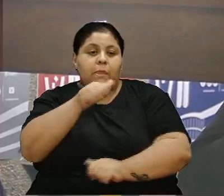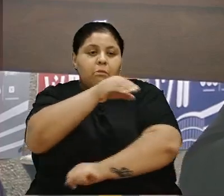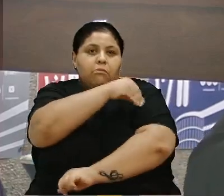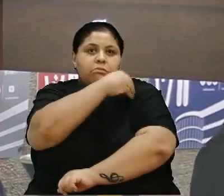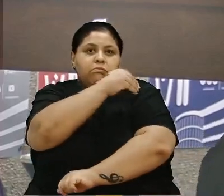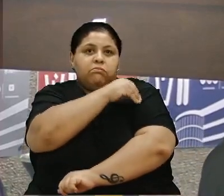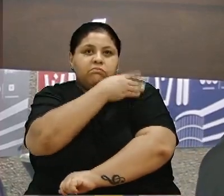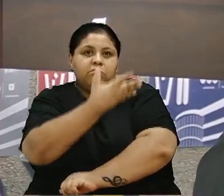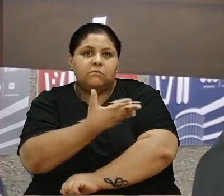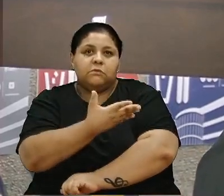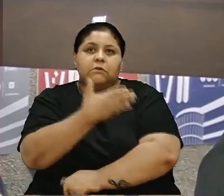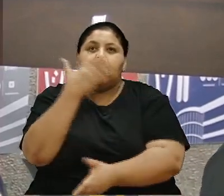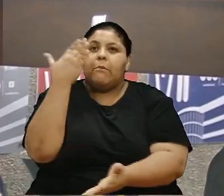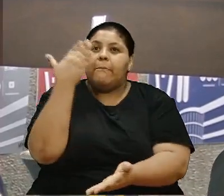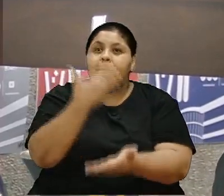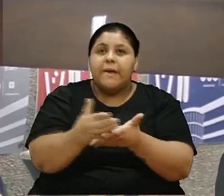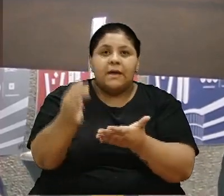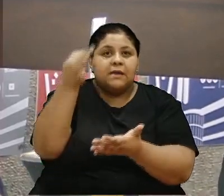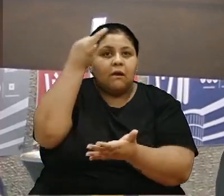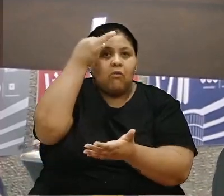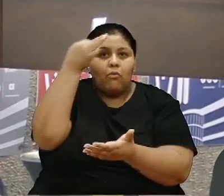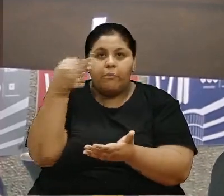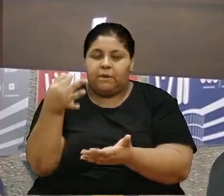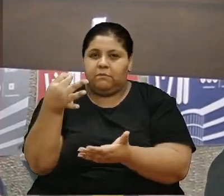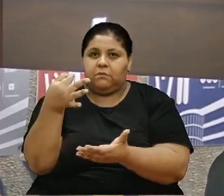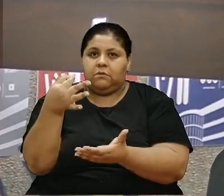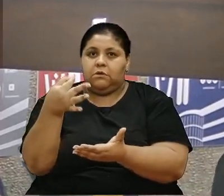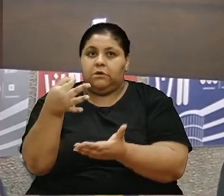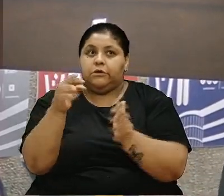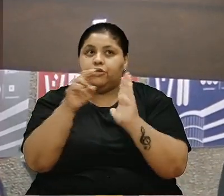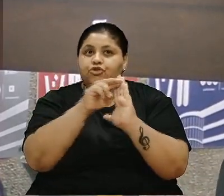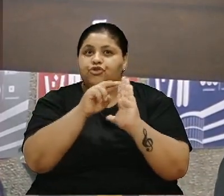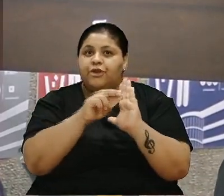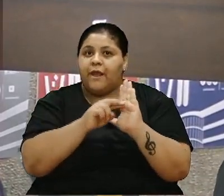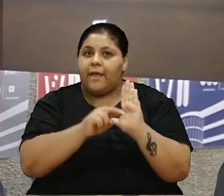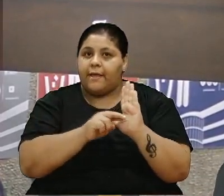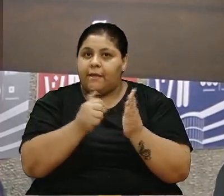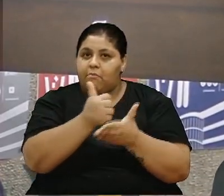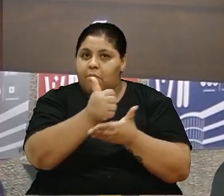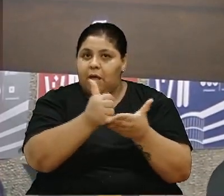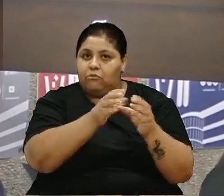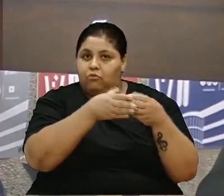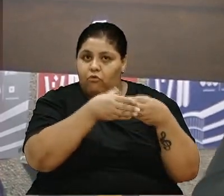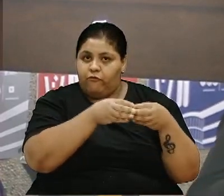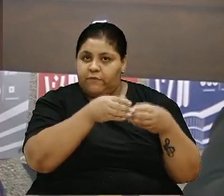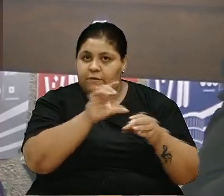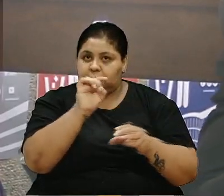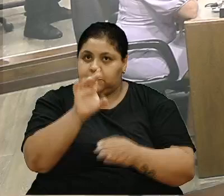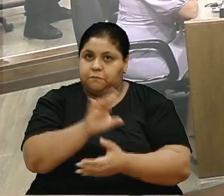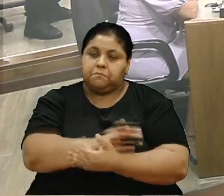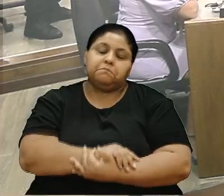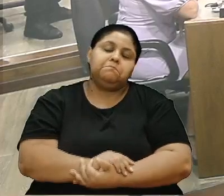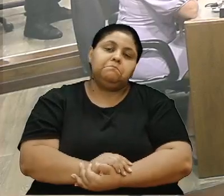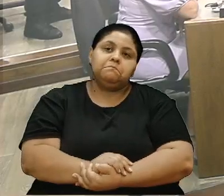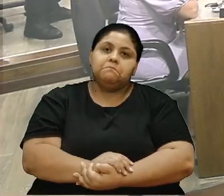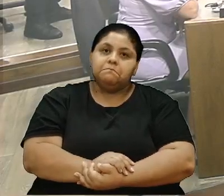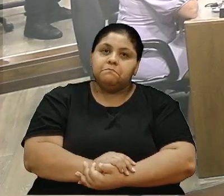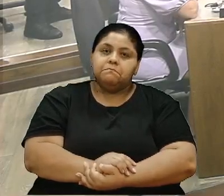às vezes, perdem um pouco da noção de regras e regramento básico de convivência. Era isso.